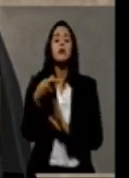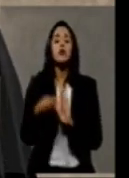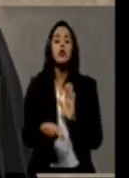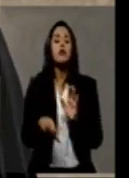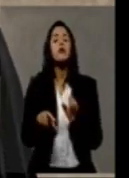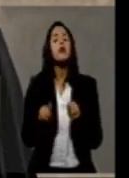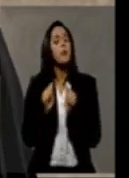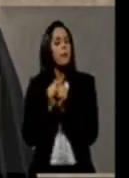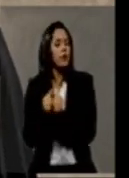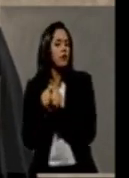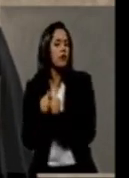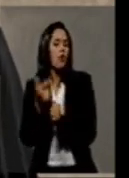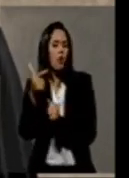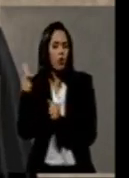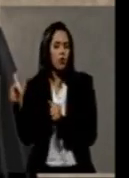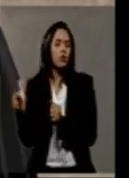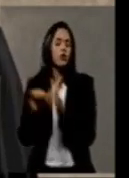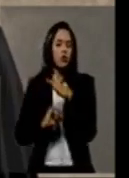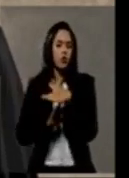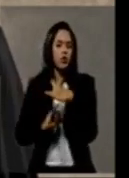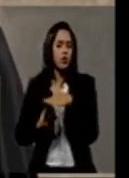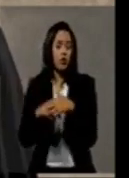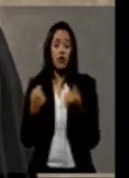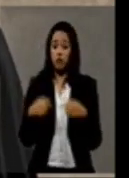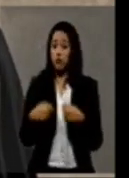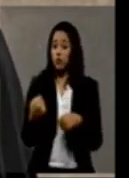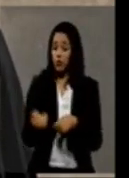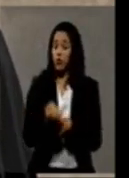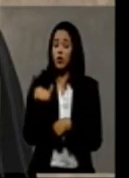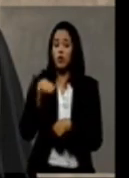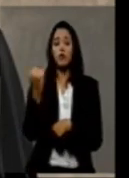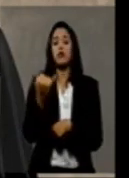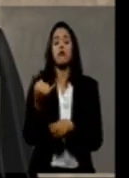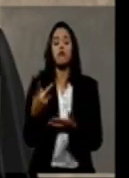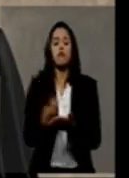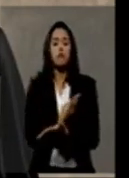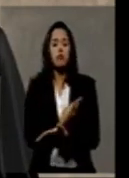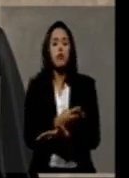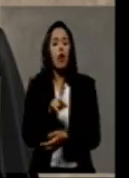acontecer nessa necessária útil